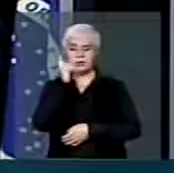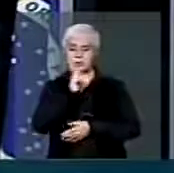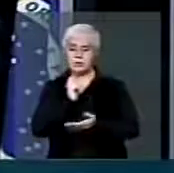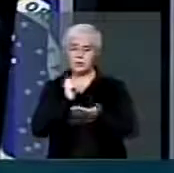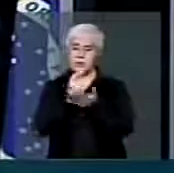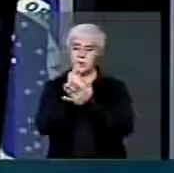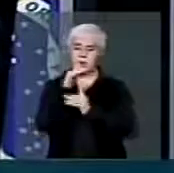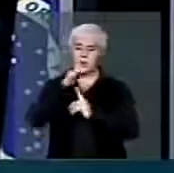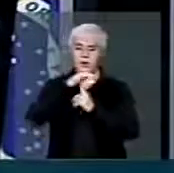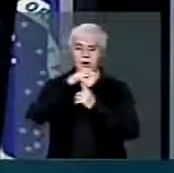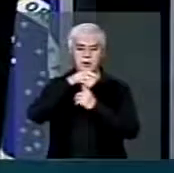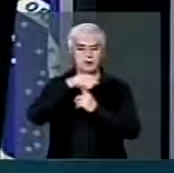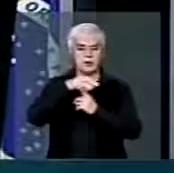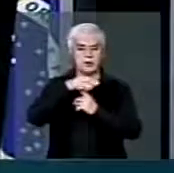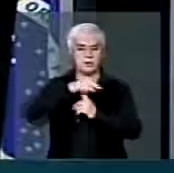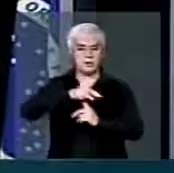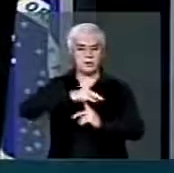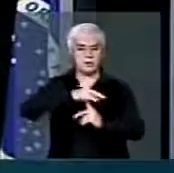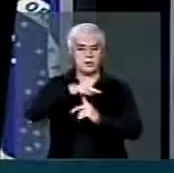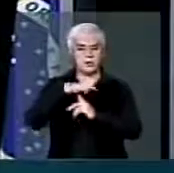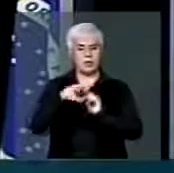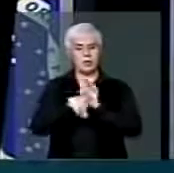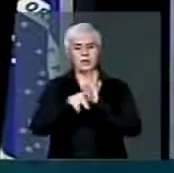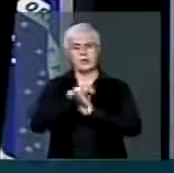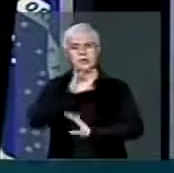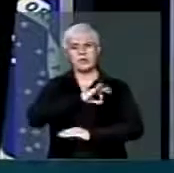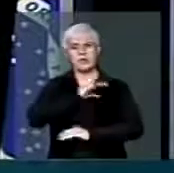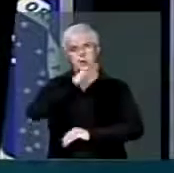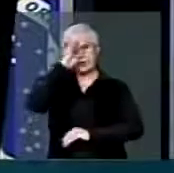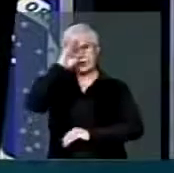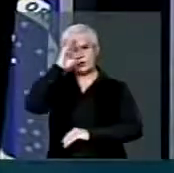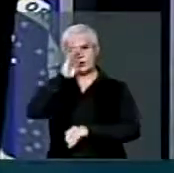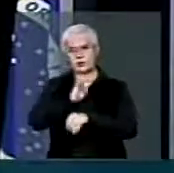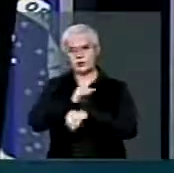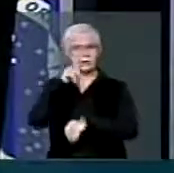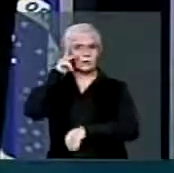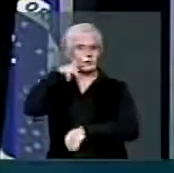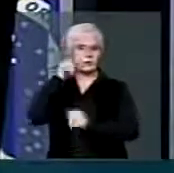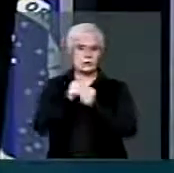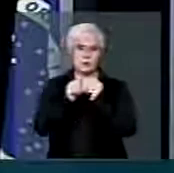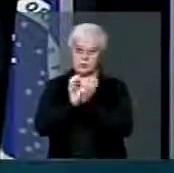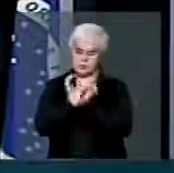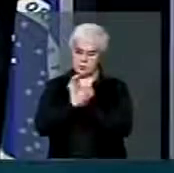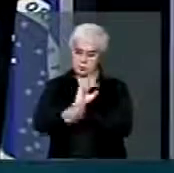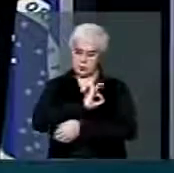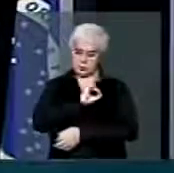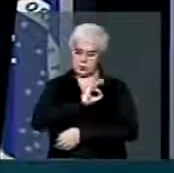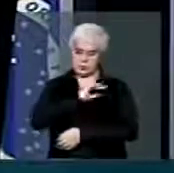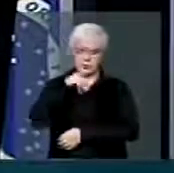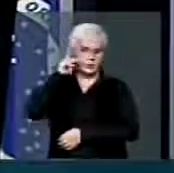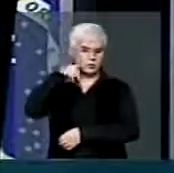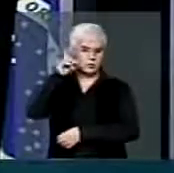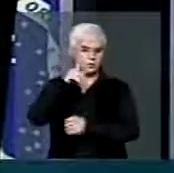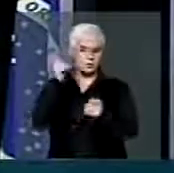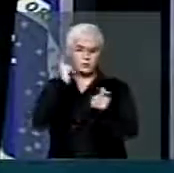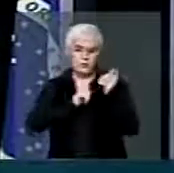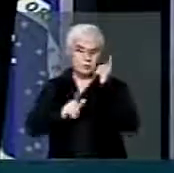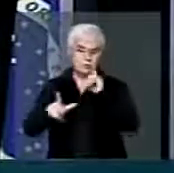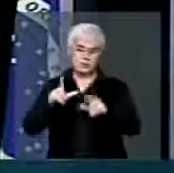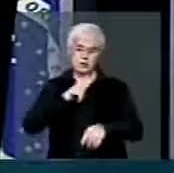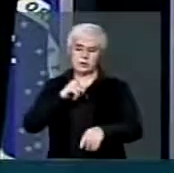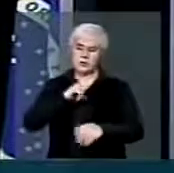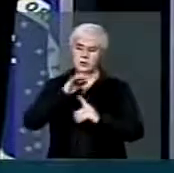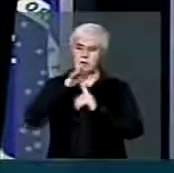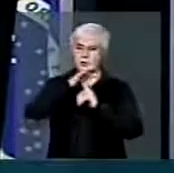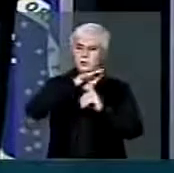comprarmos um helicóptero, para que a Polícia Militar da Paraíba, para que os policiais da Paraíba pudessem ter um helicóptero